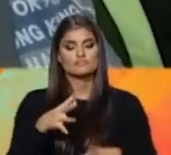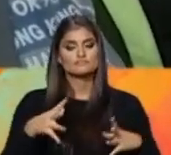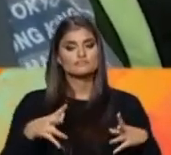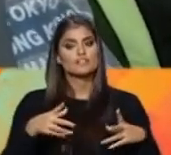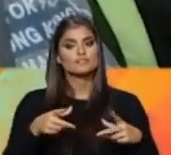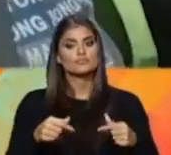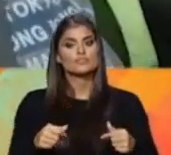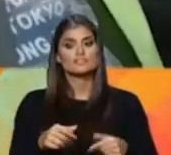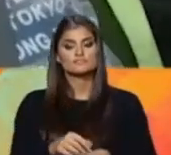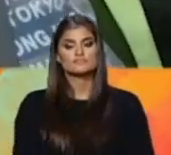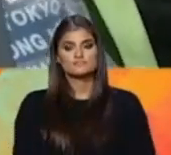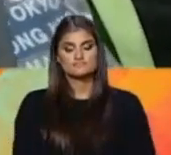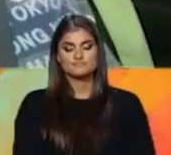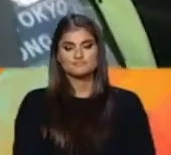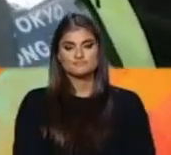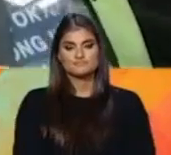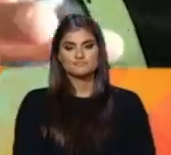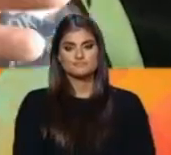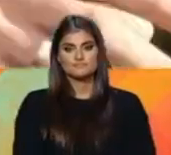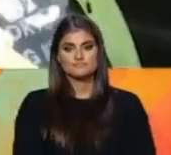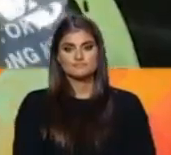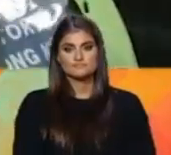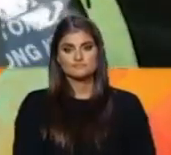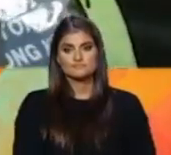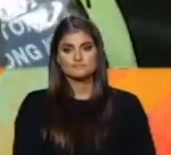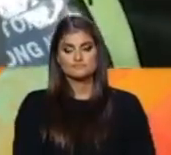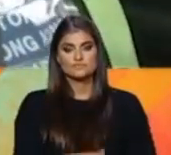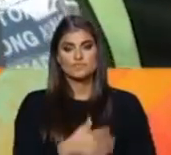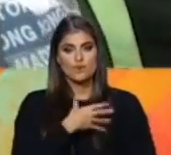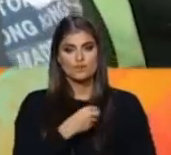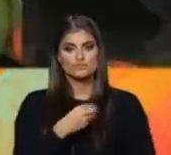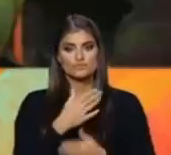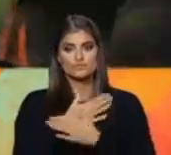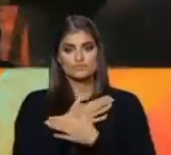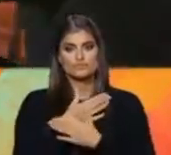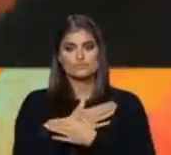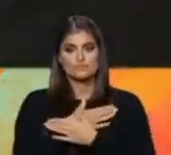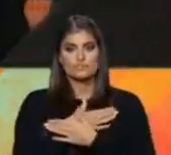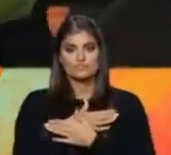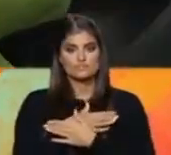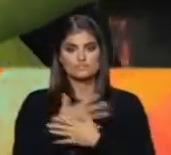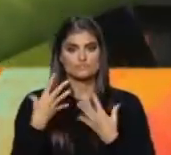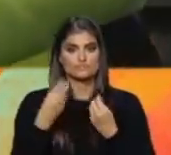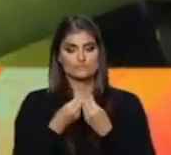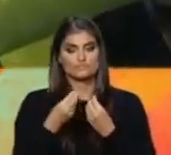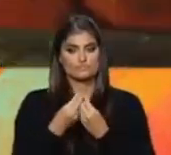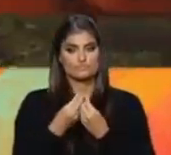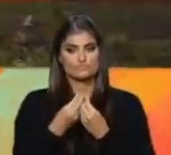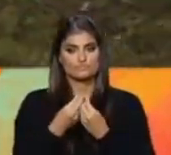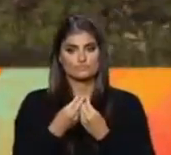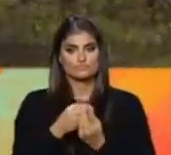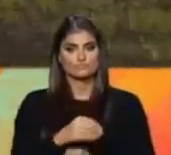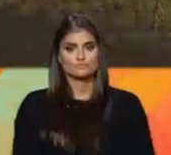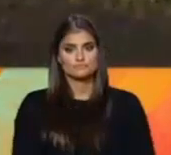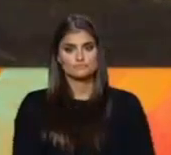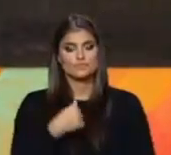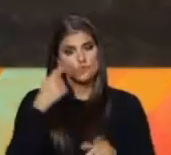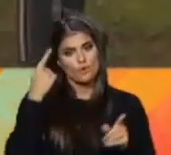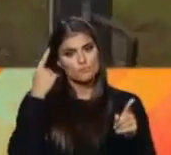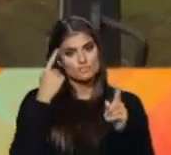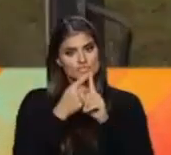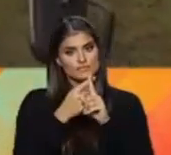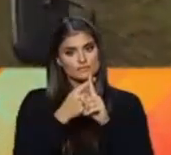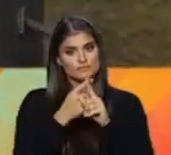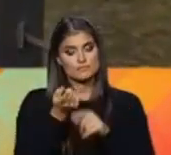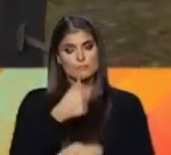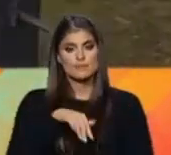por trator, nós todos os amigos à minha beira. Eu vou com objetivos para